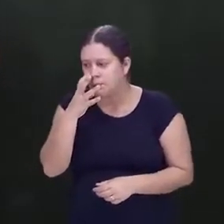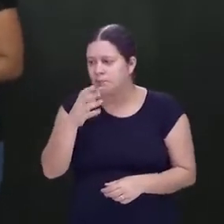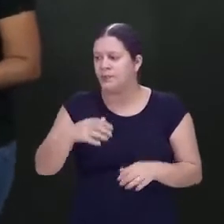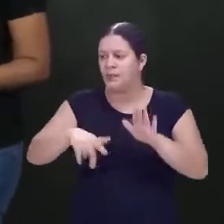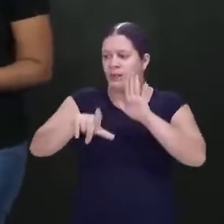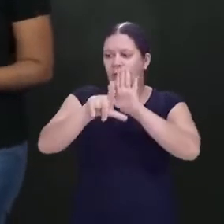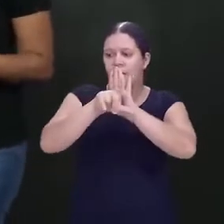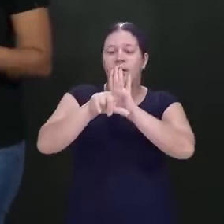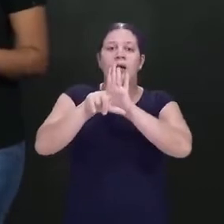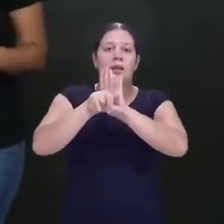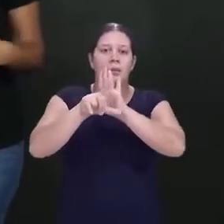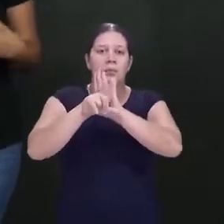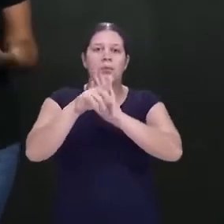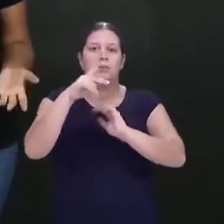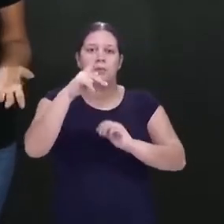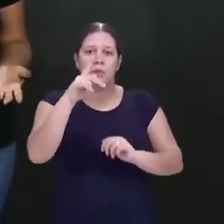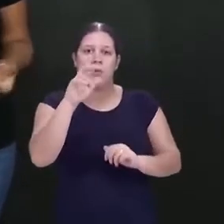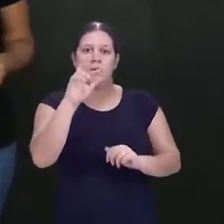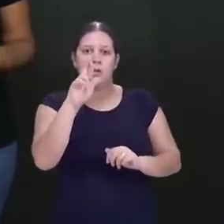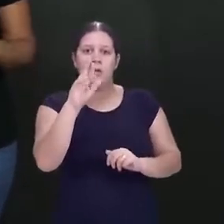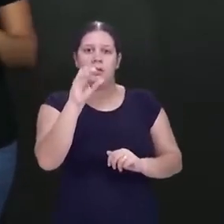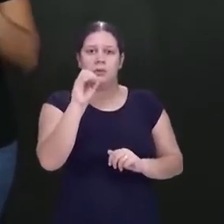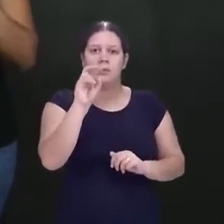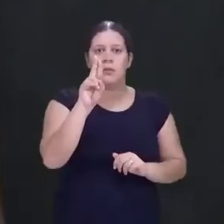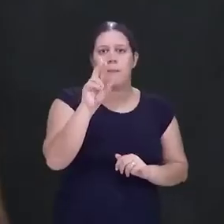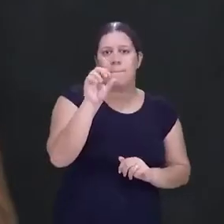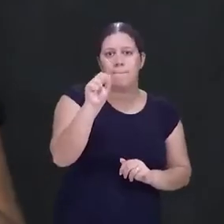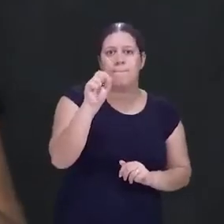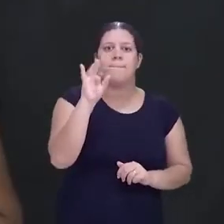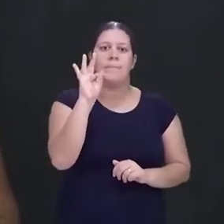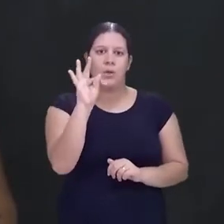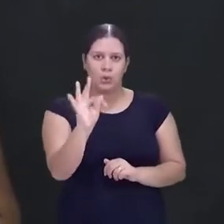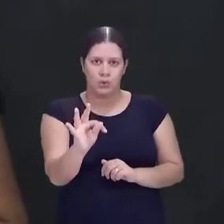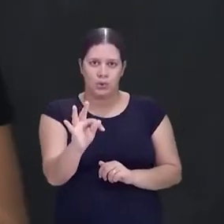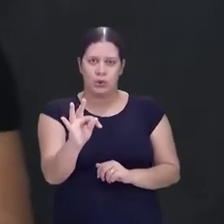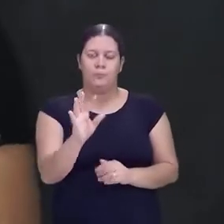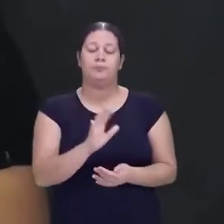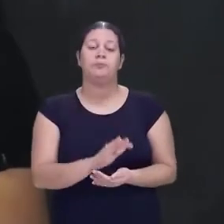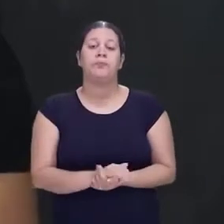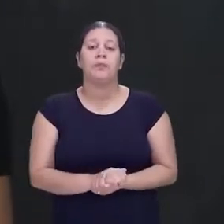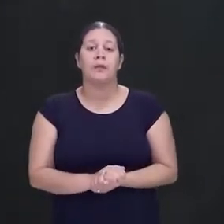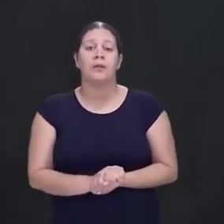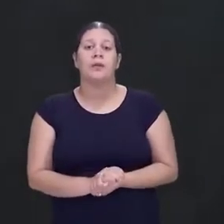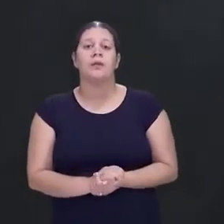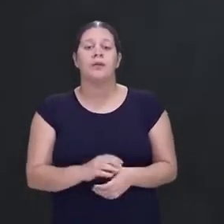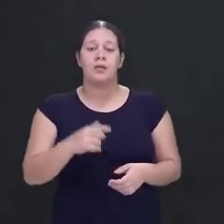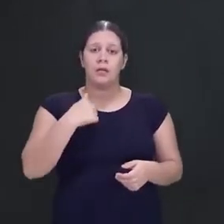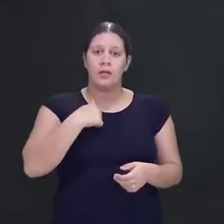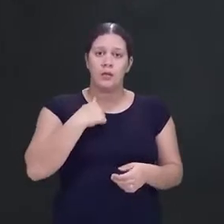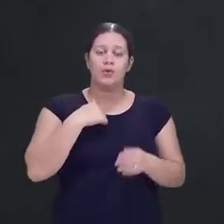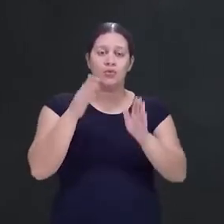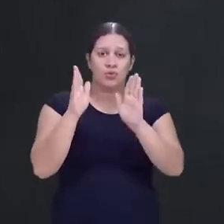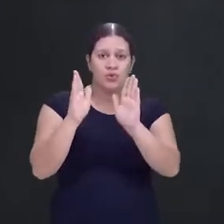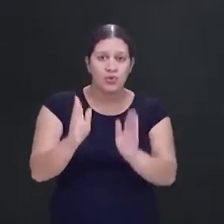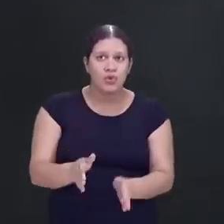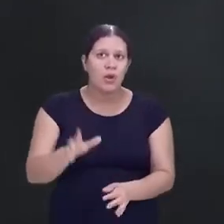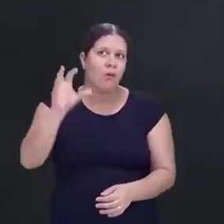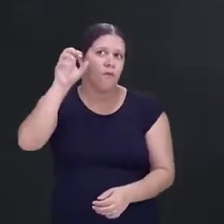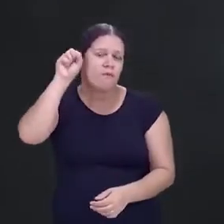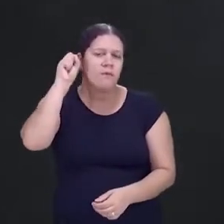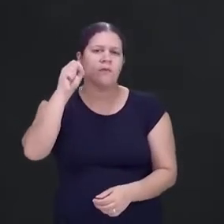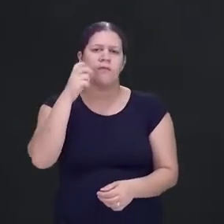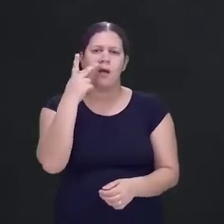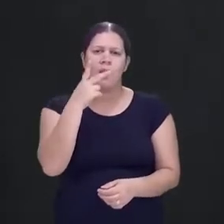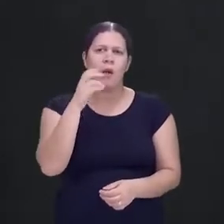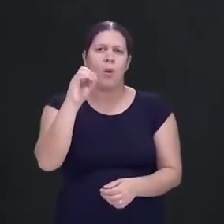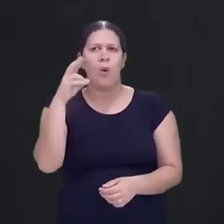das proporções constantes, ou lei de Proust. Assim, conte-me mais. A lei de Lavoisier você deve ter ouvido falar. O que